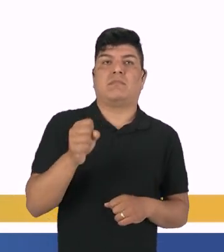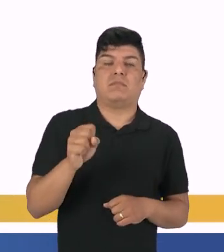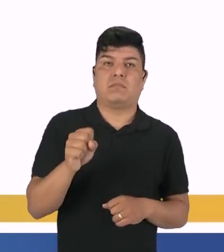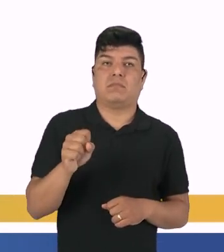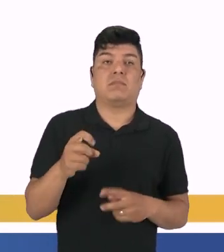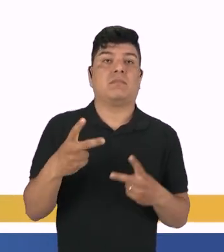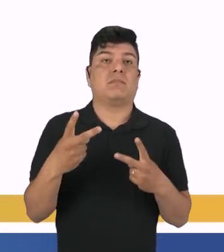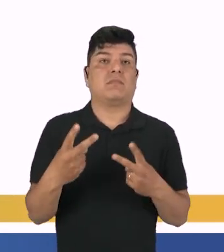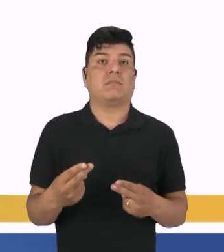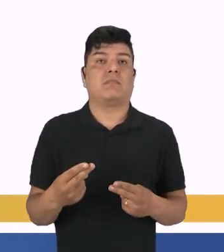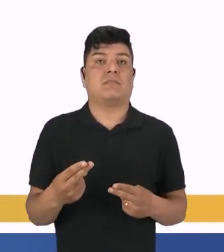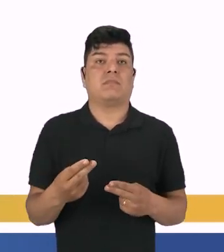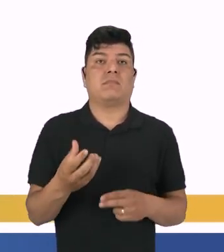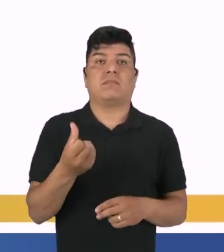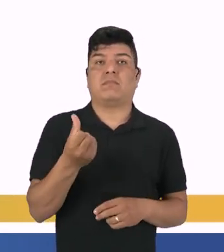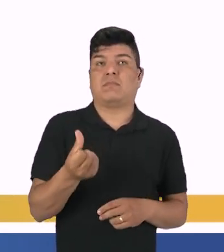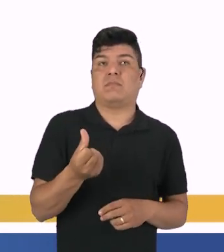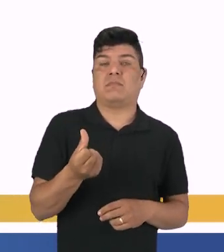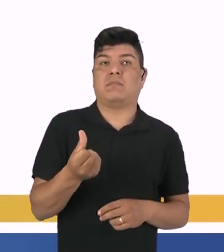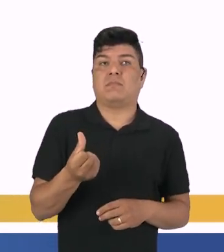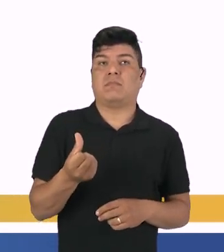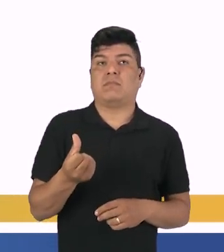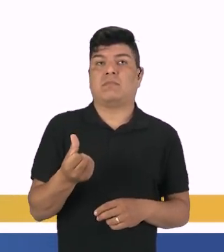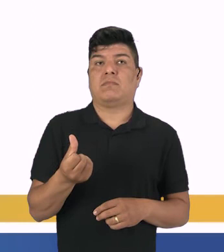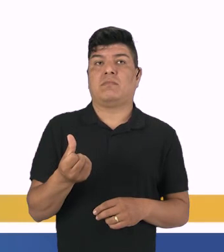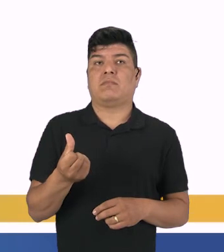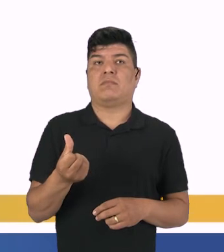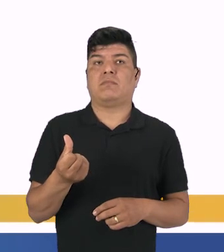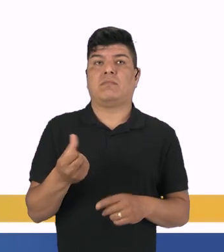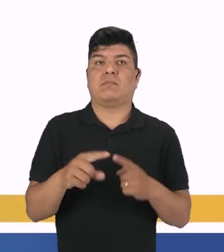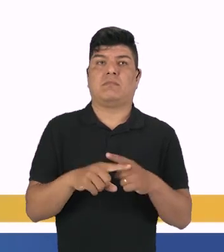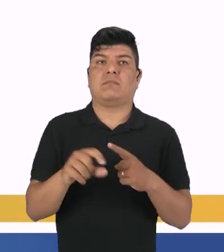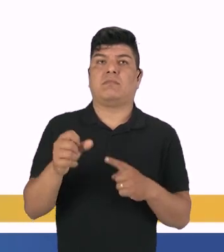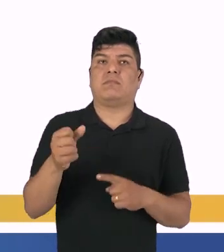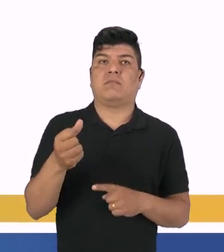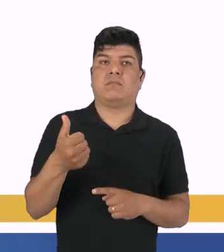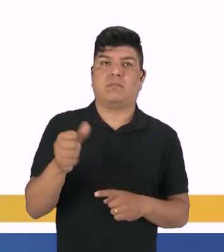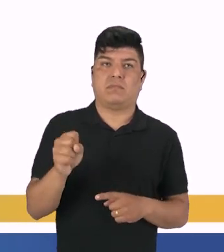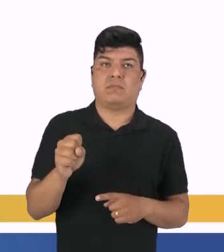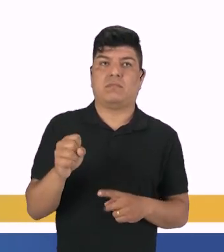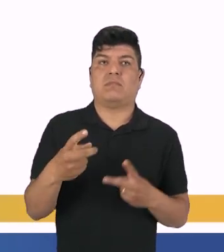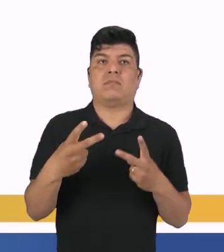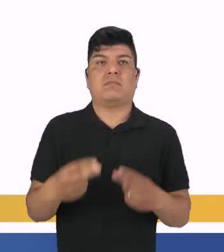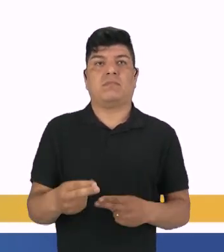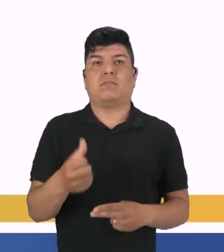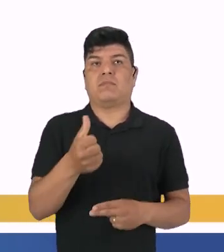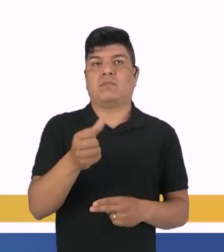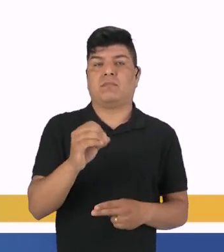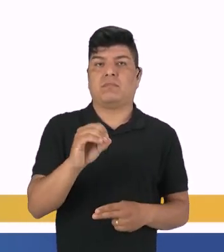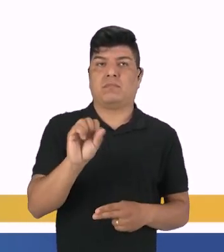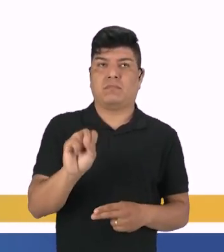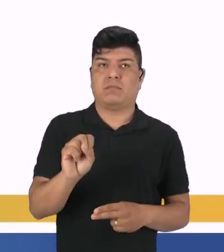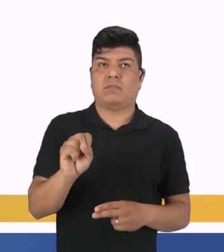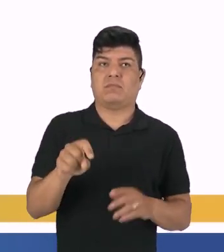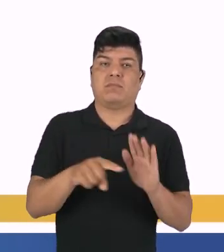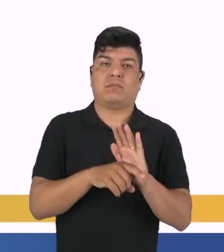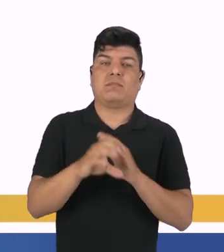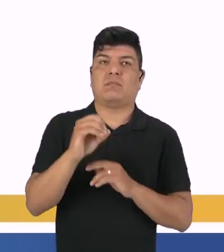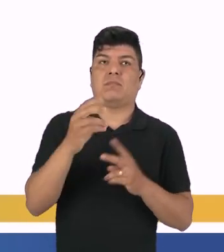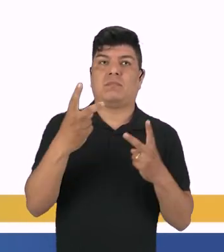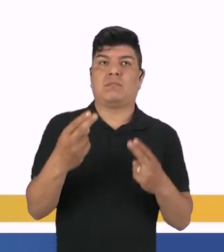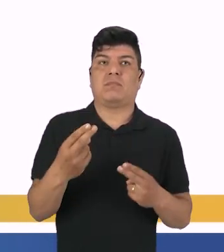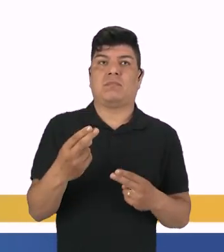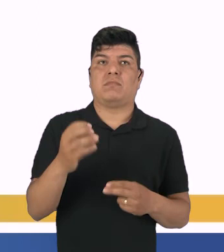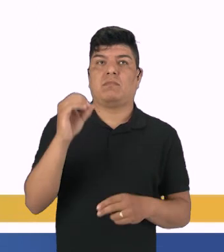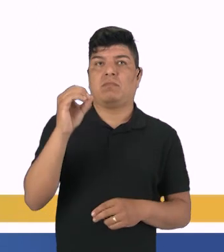dividido para 18, 6. 6 vezes 18, 108. 108 menos 108, 0.